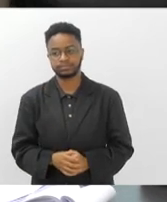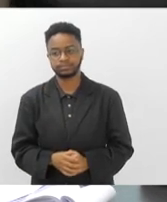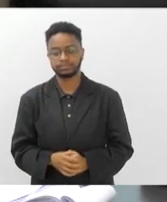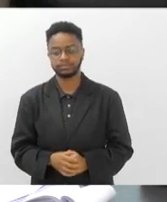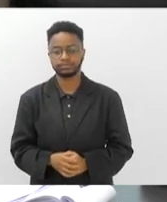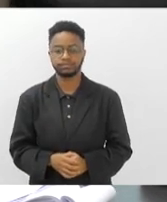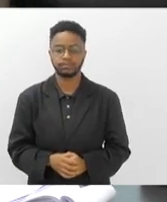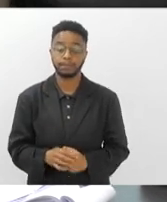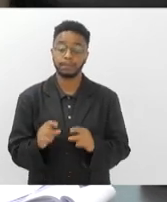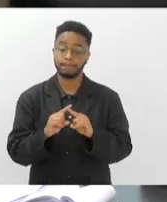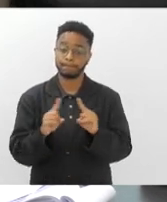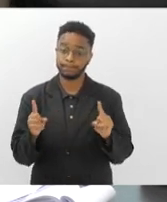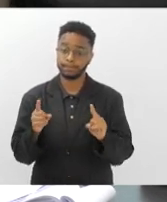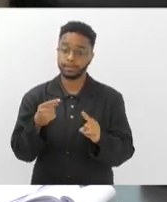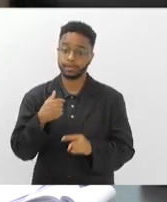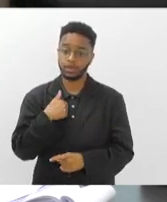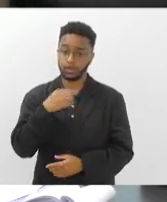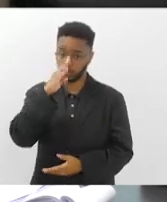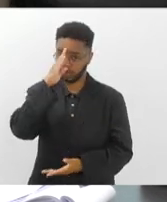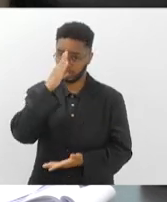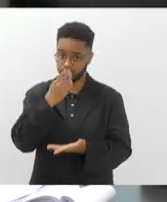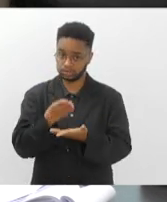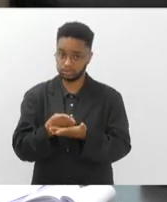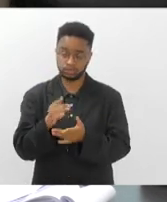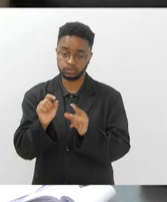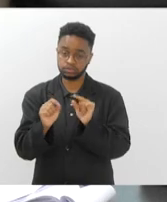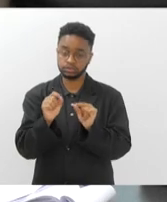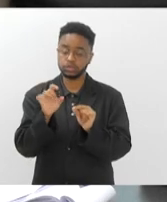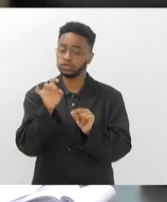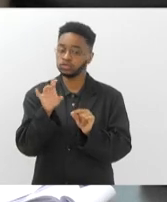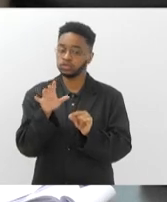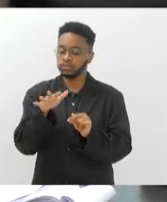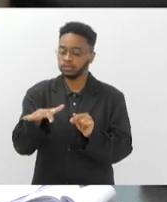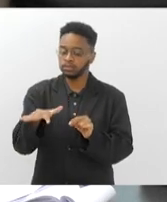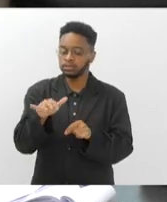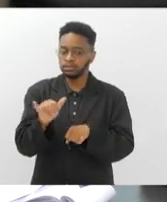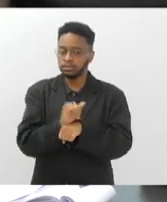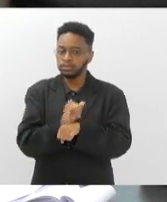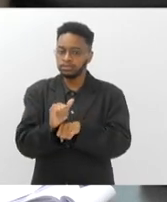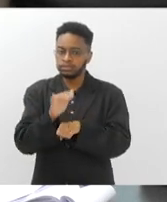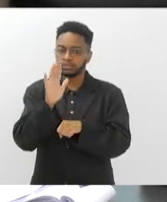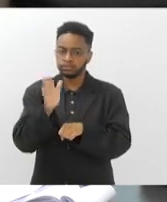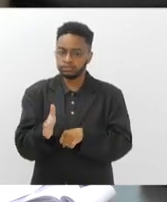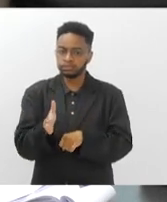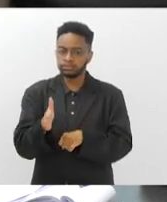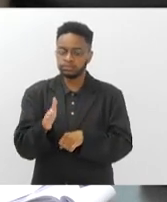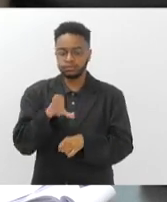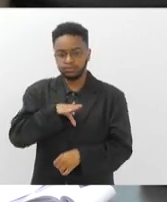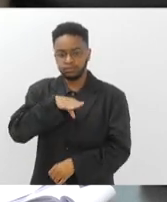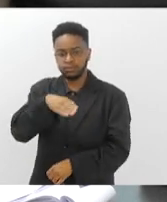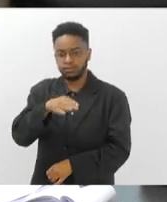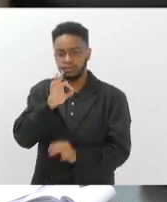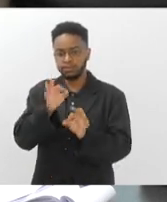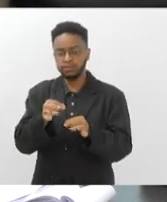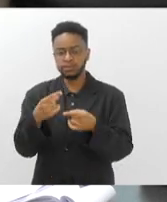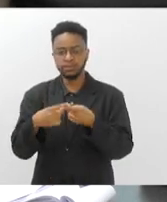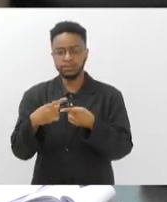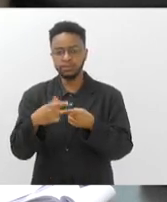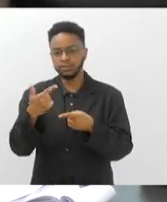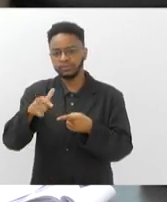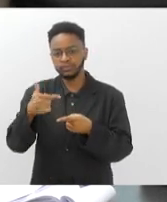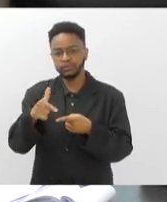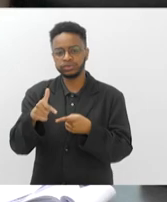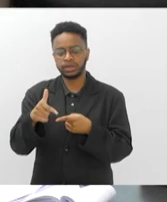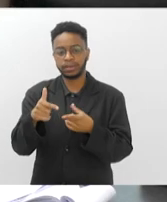Mas eu acho que só esta abordagem ela já é auspiciosa, porque não tem